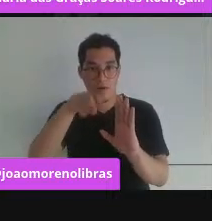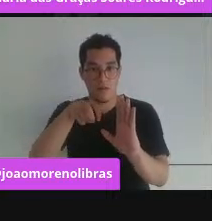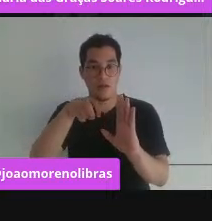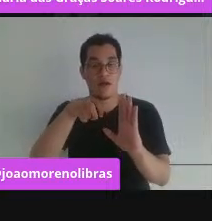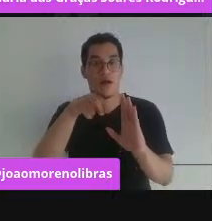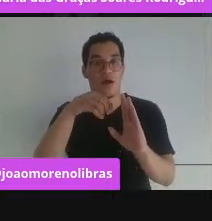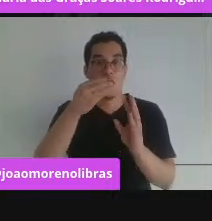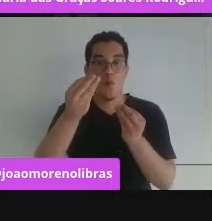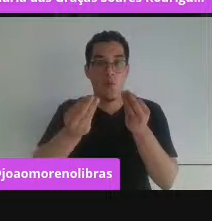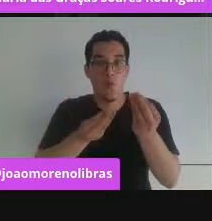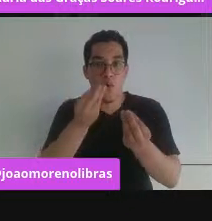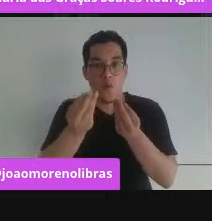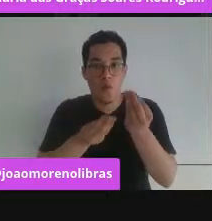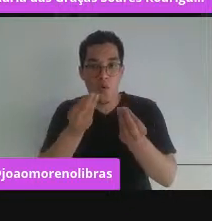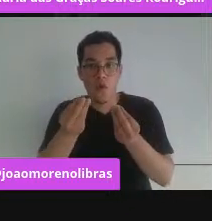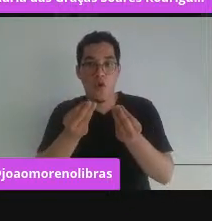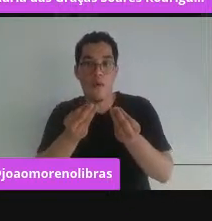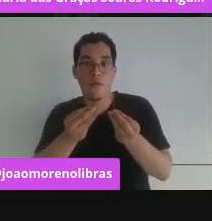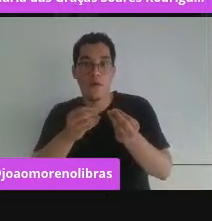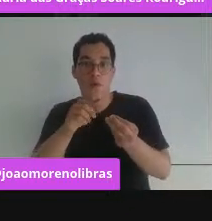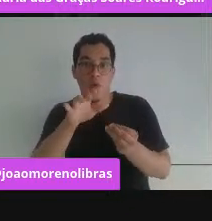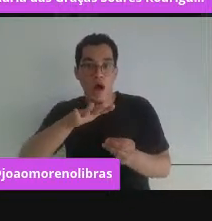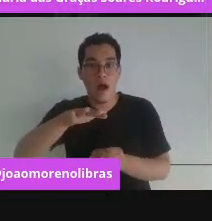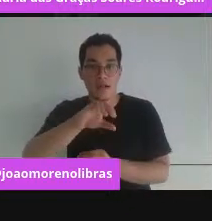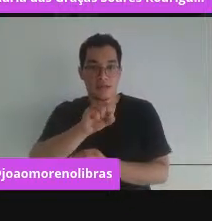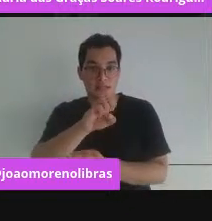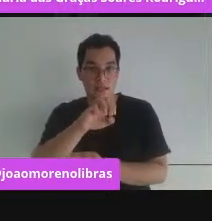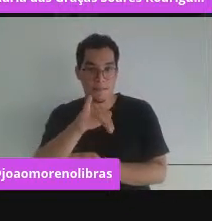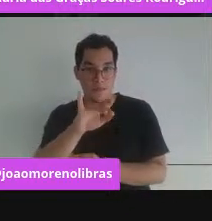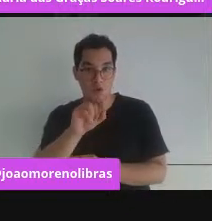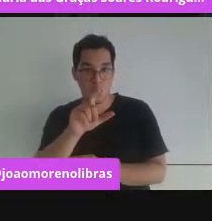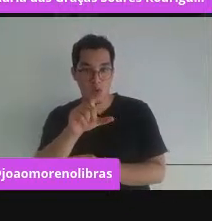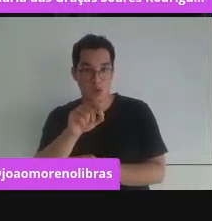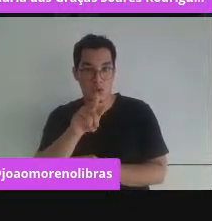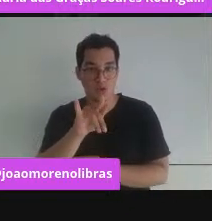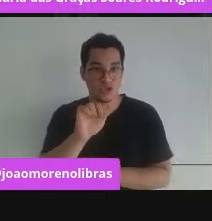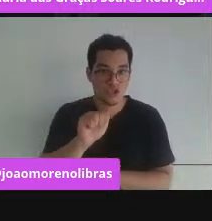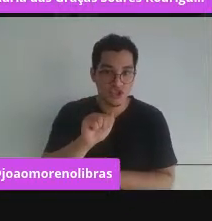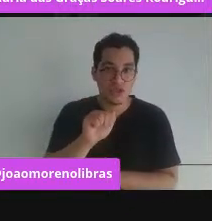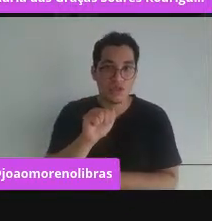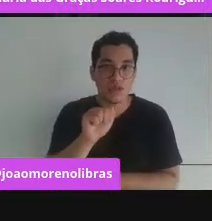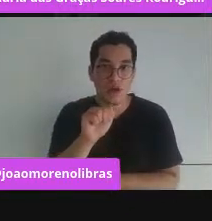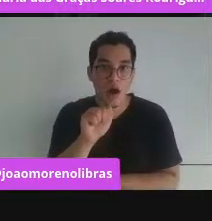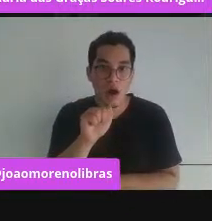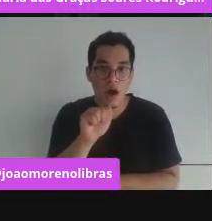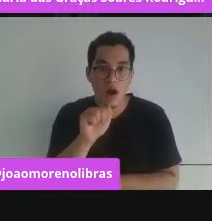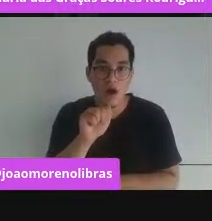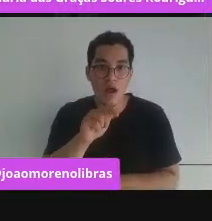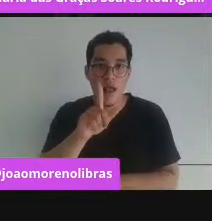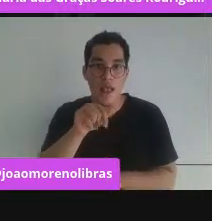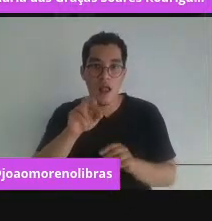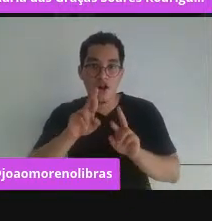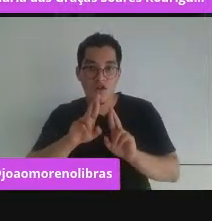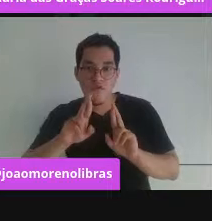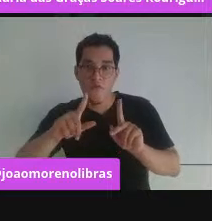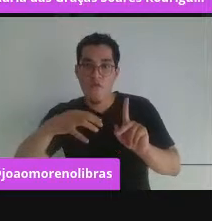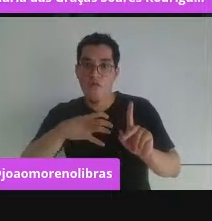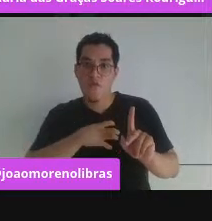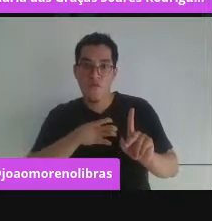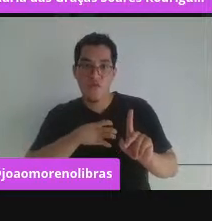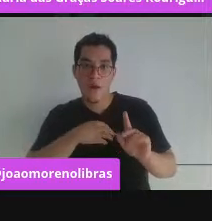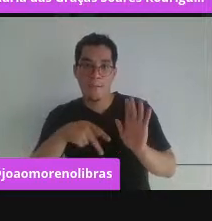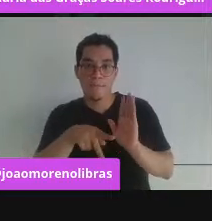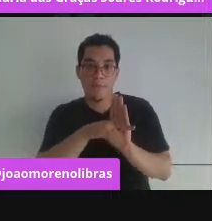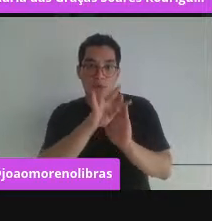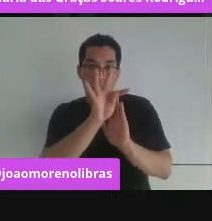resultam, mostra que a definição do conceito de texto, não pode mais ser limitada à escrita, e